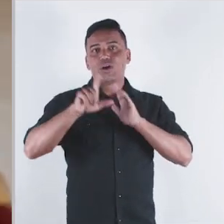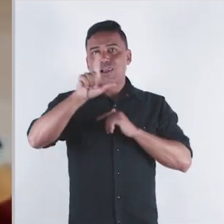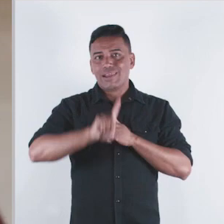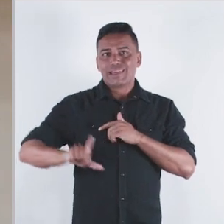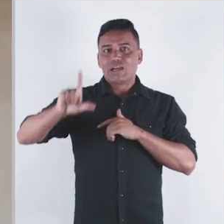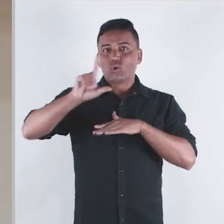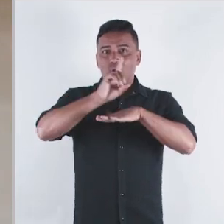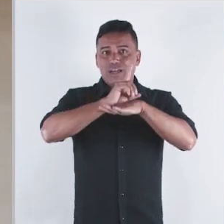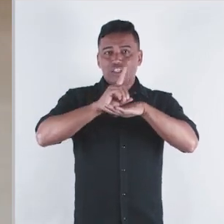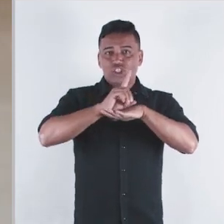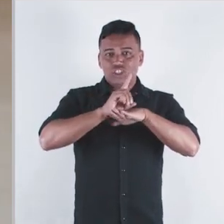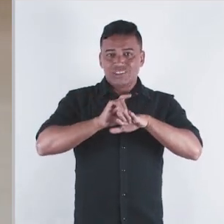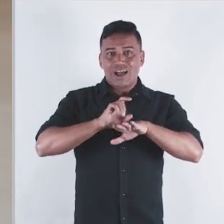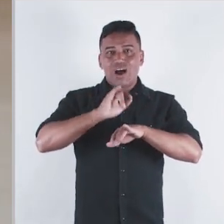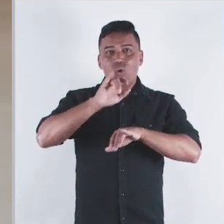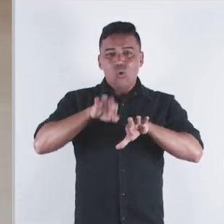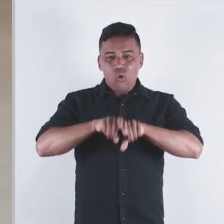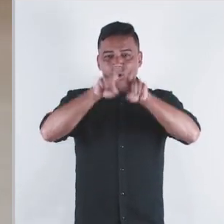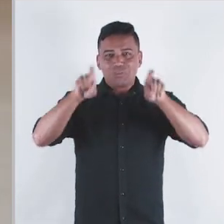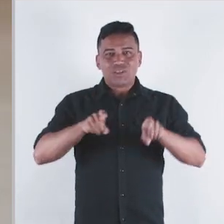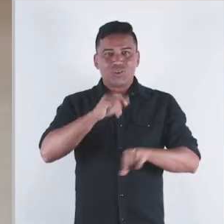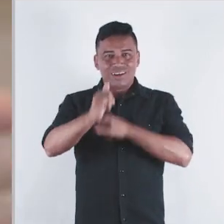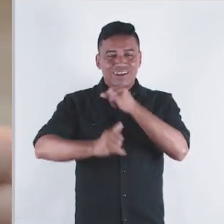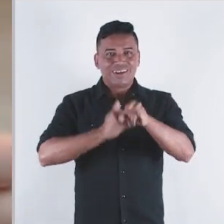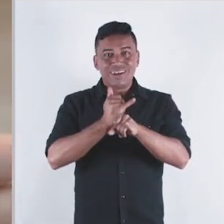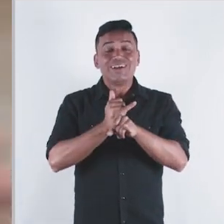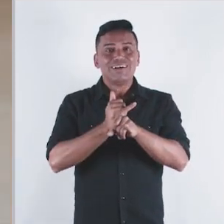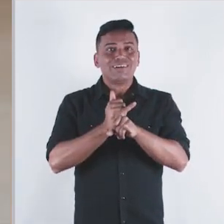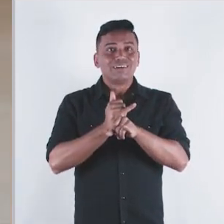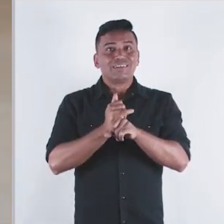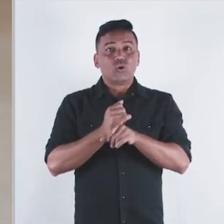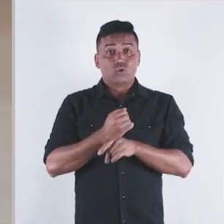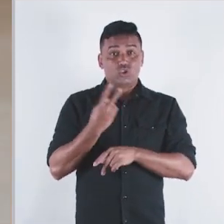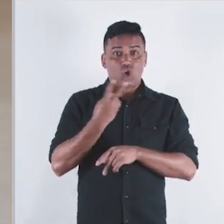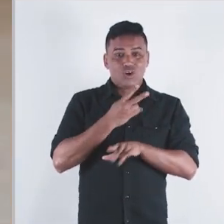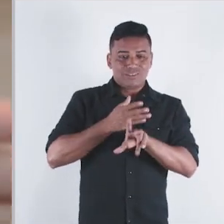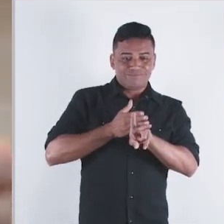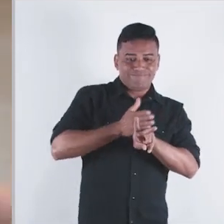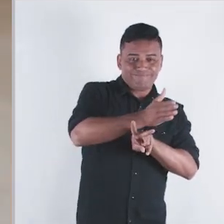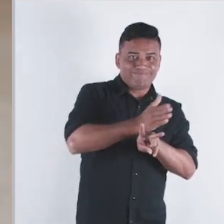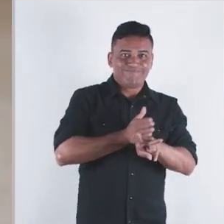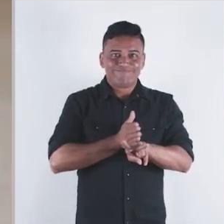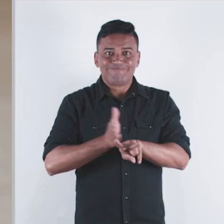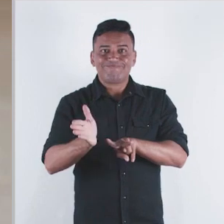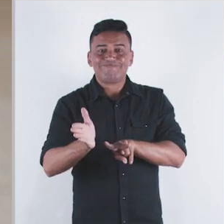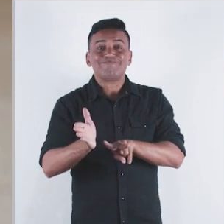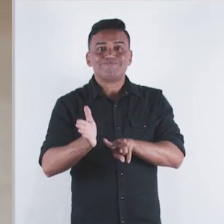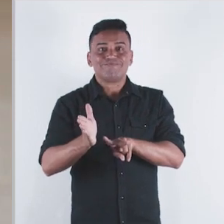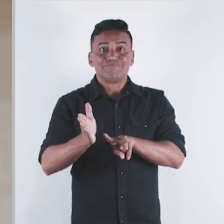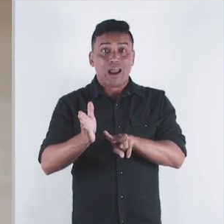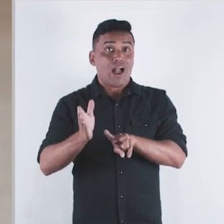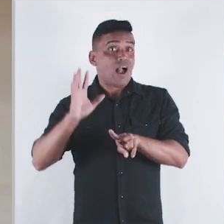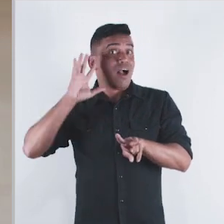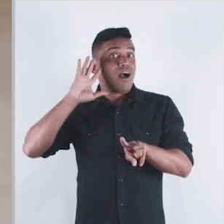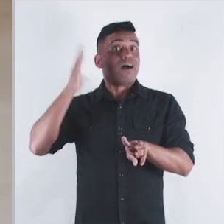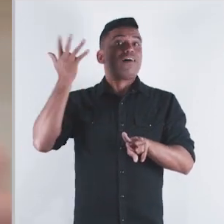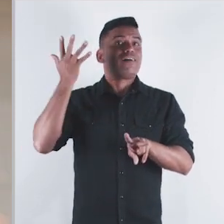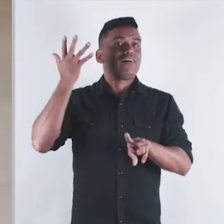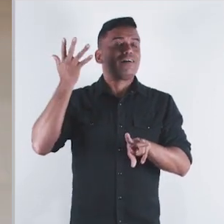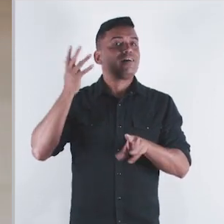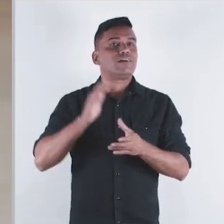prevê, vamos pensar assim, 2 caminhos de compreensão, ou 2 caminhos de realização.